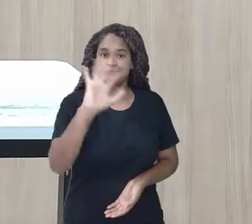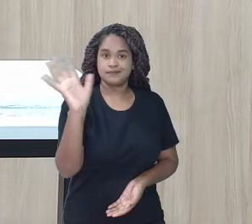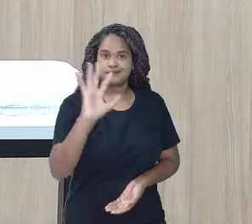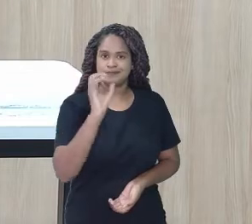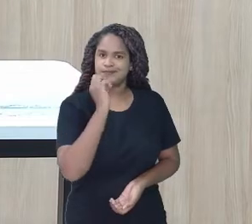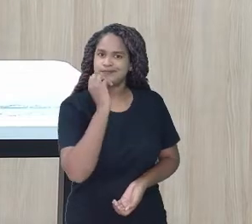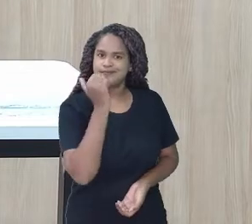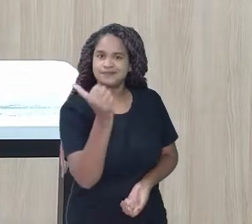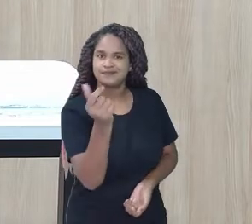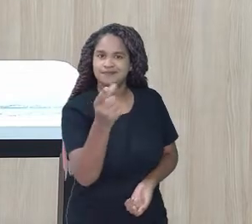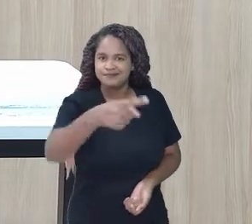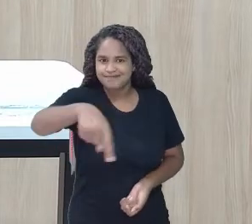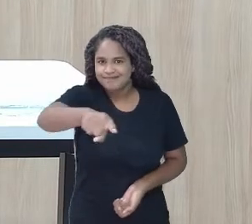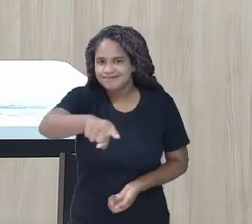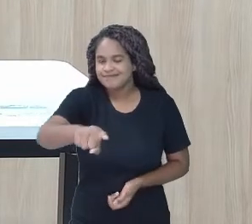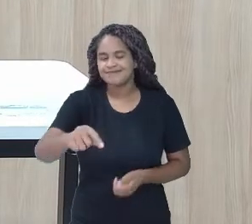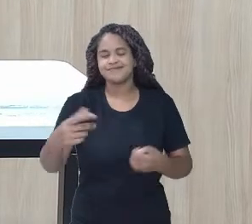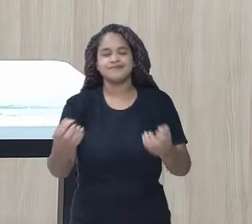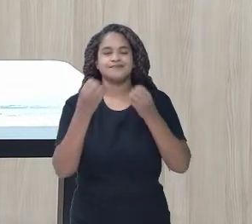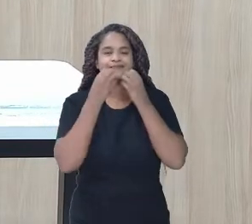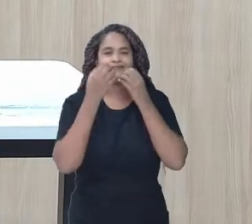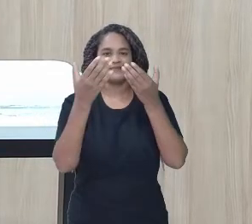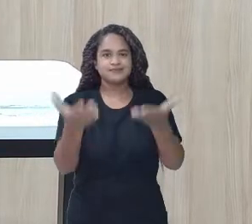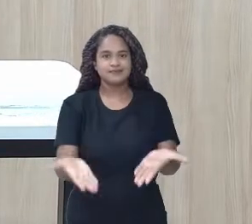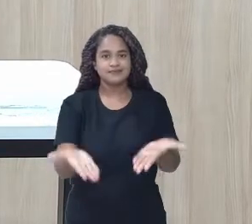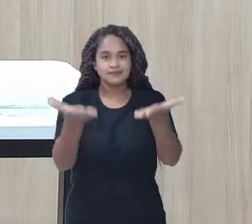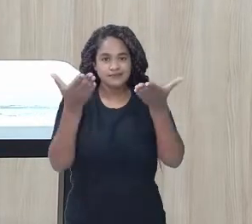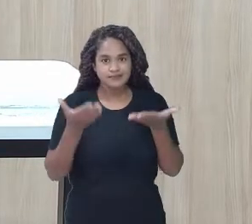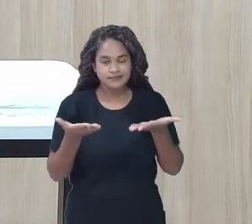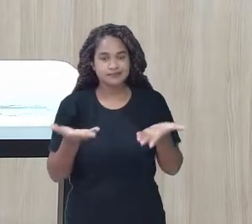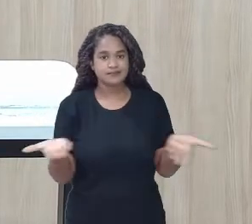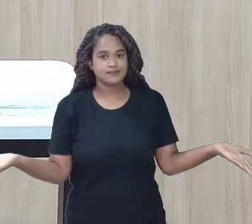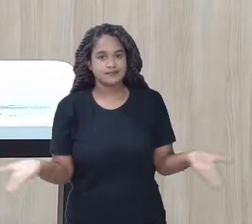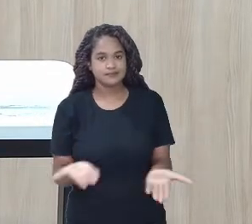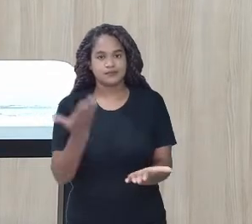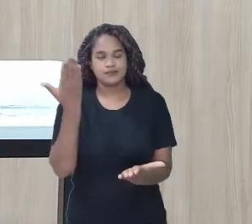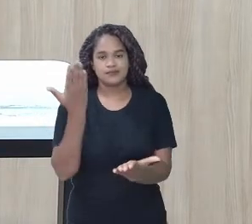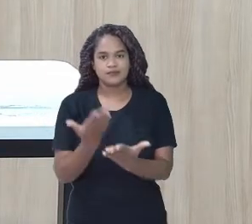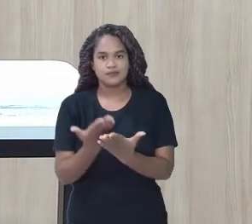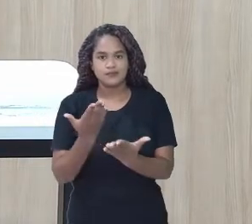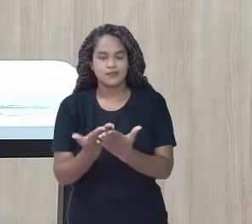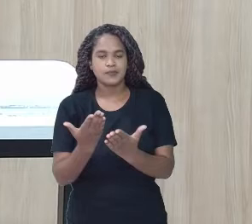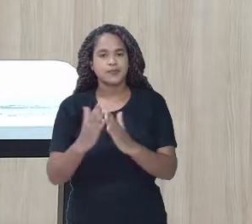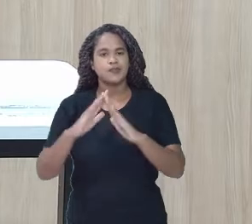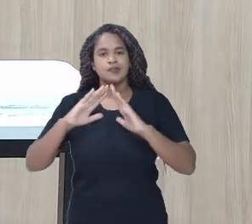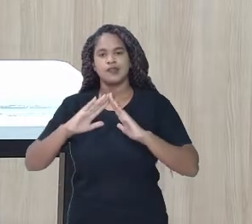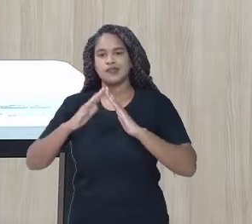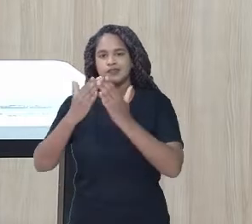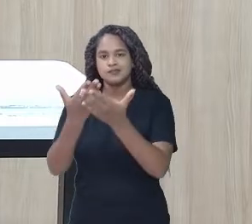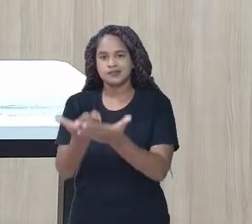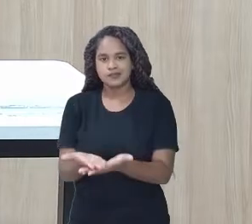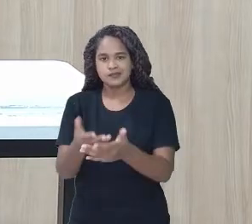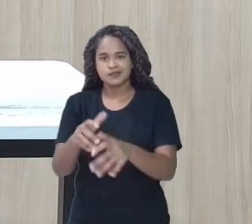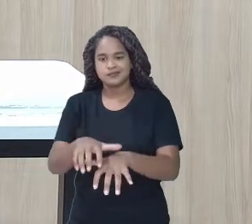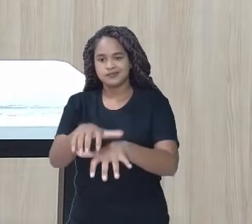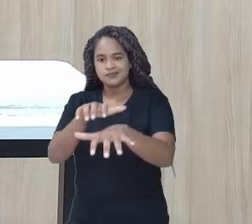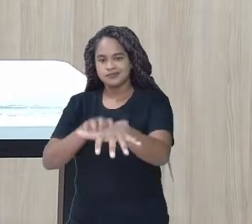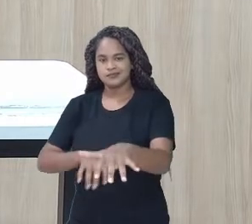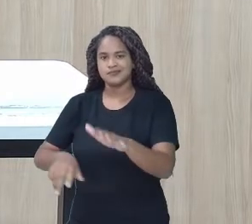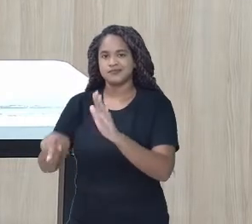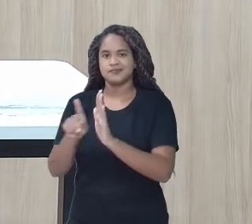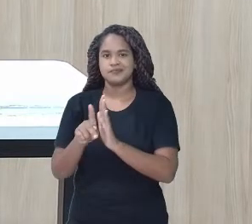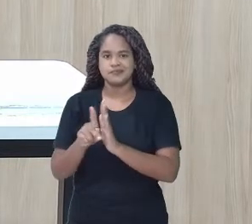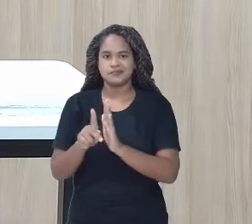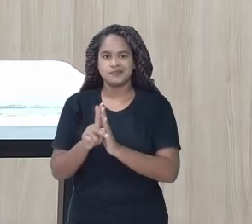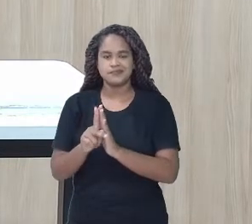pessoal, tudo bem com vocês? Bem-vindos e bem-vindas para mais uma aula da Escola Municipal para Aulas Digitais. Sou